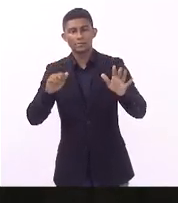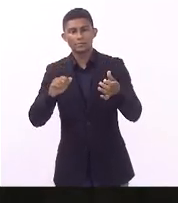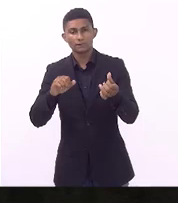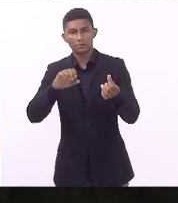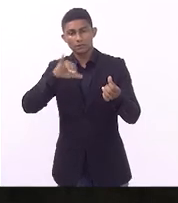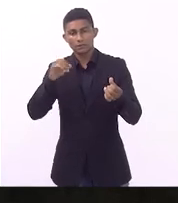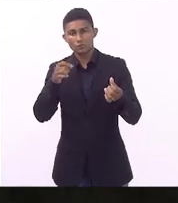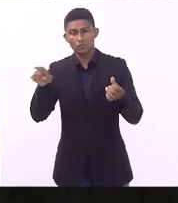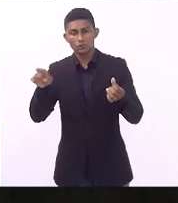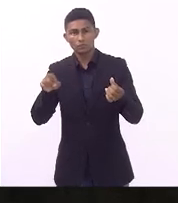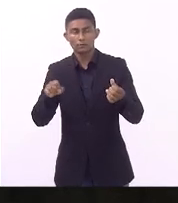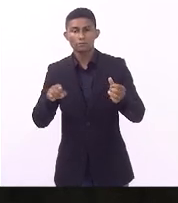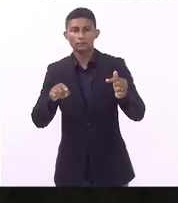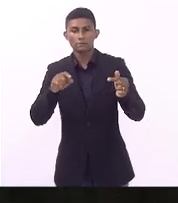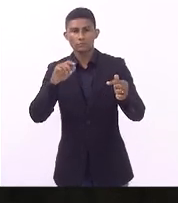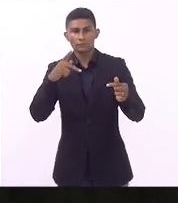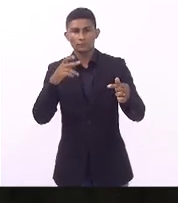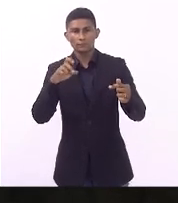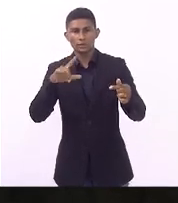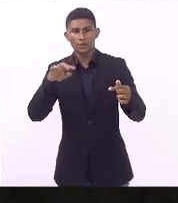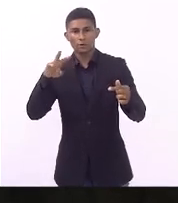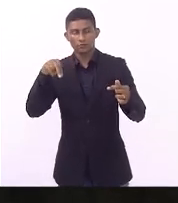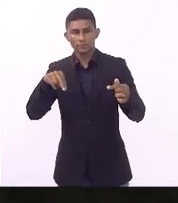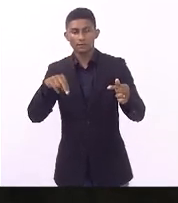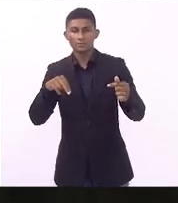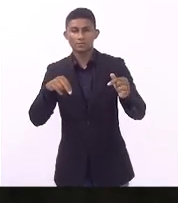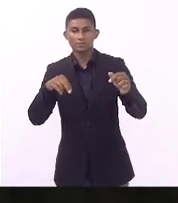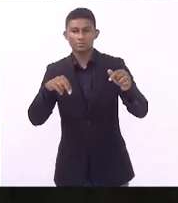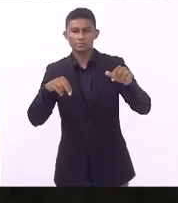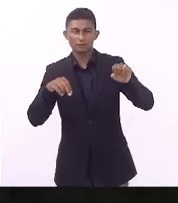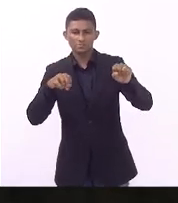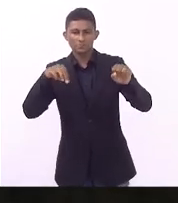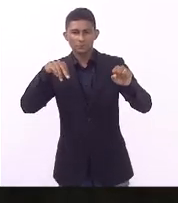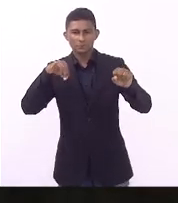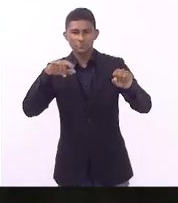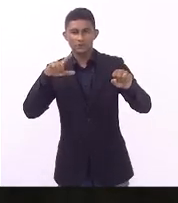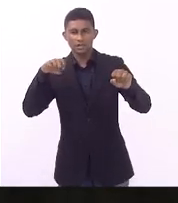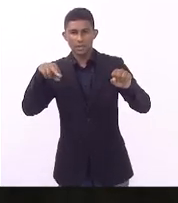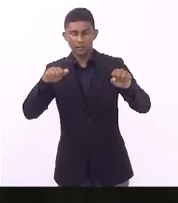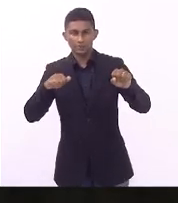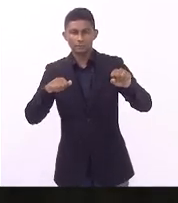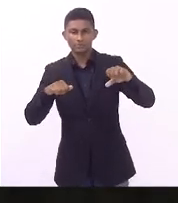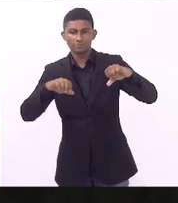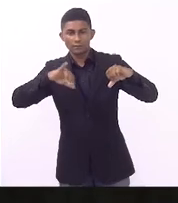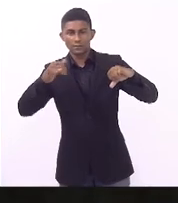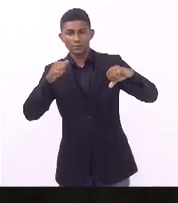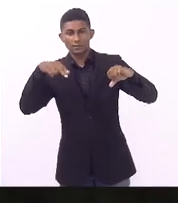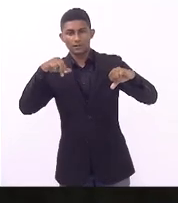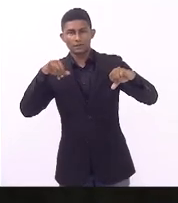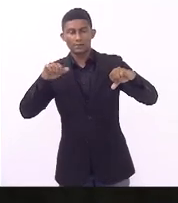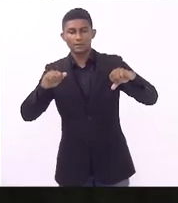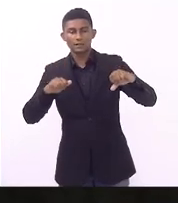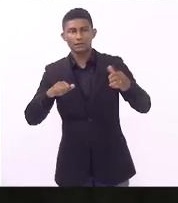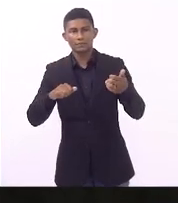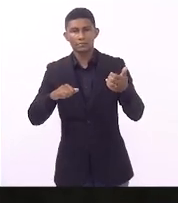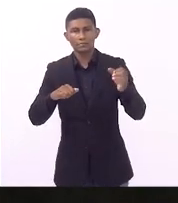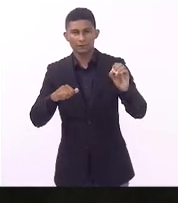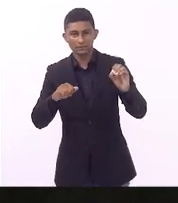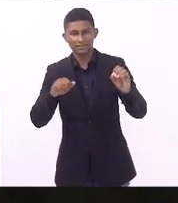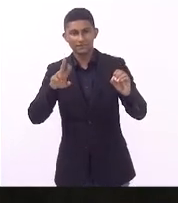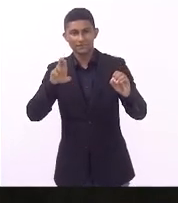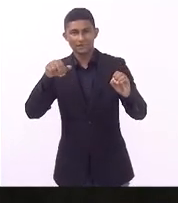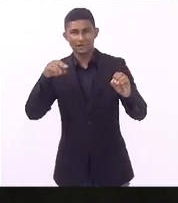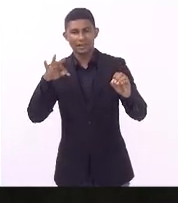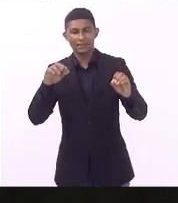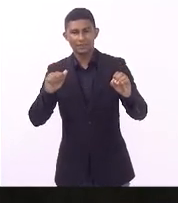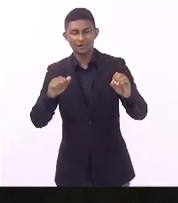Dionísio, Kelmen Freitas, Milena Andrade, Maria Luísa Mendes, Janaína Ribeiro, Renata Izal, Neus